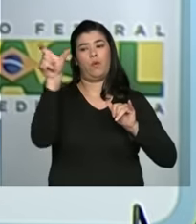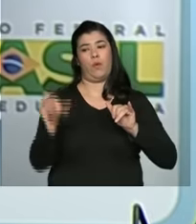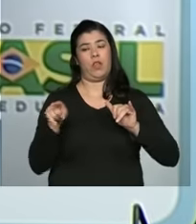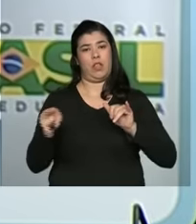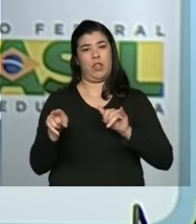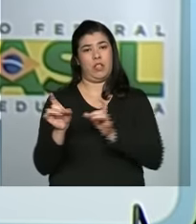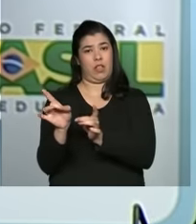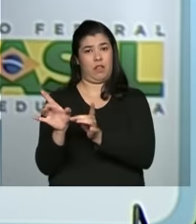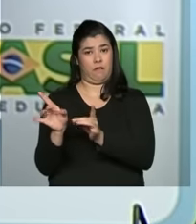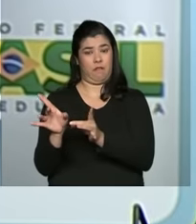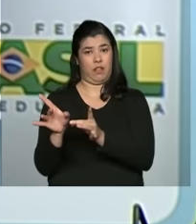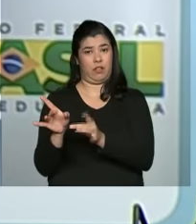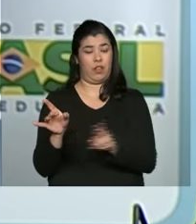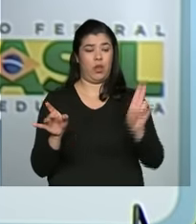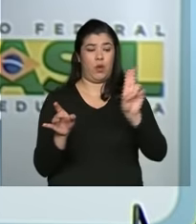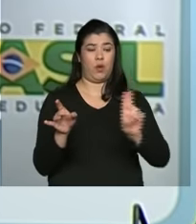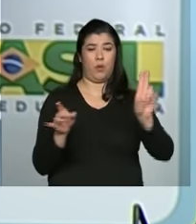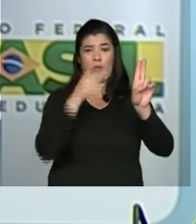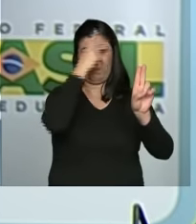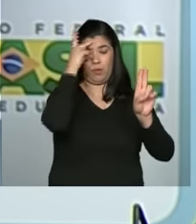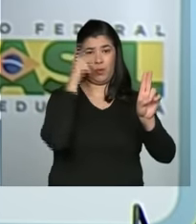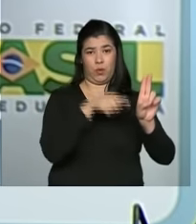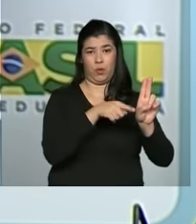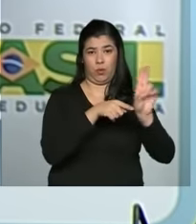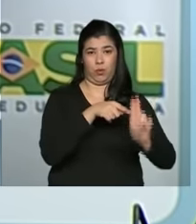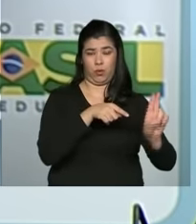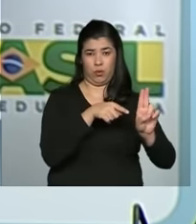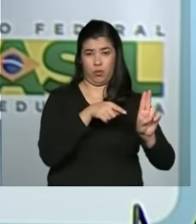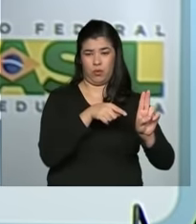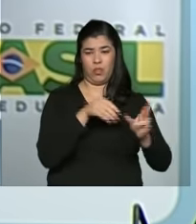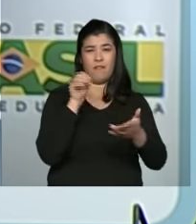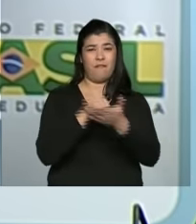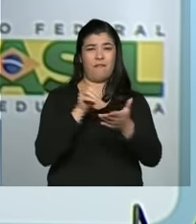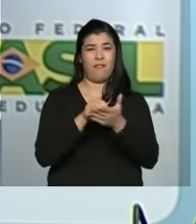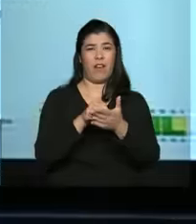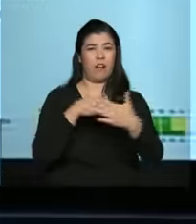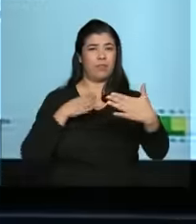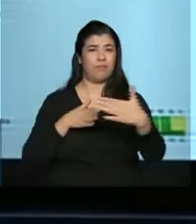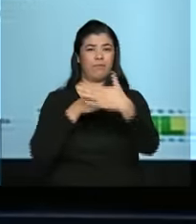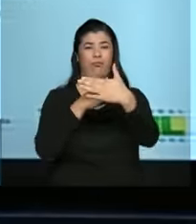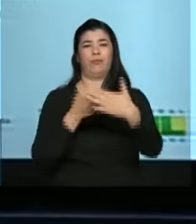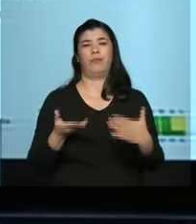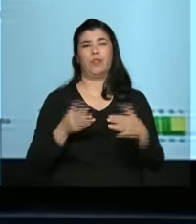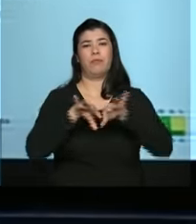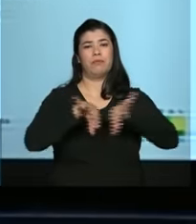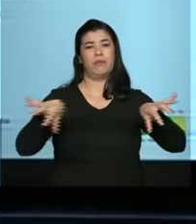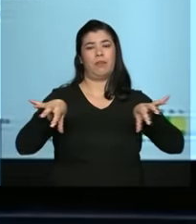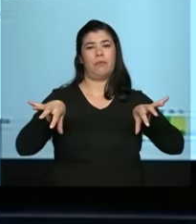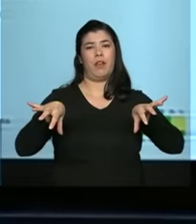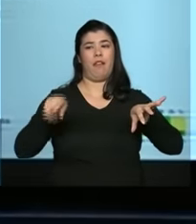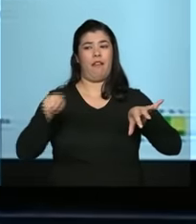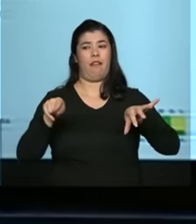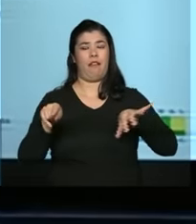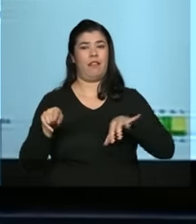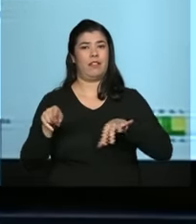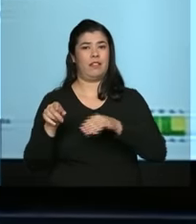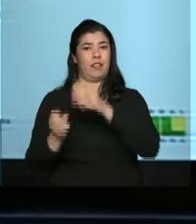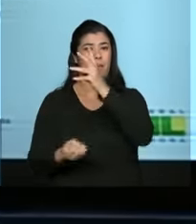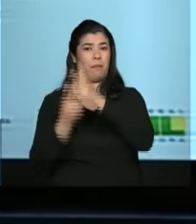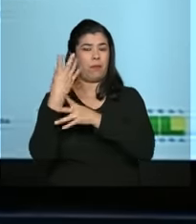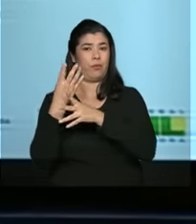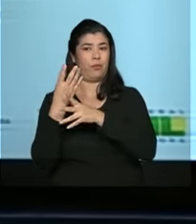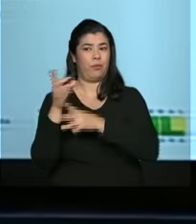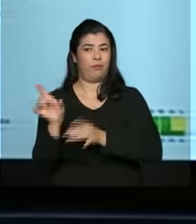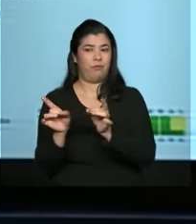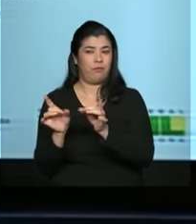e os usuários primeiro porque existe uma ausência de padronização das informações ou seja as